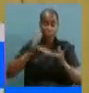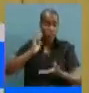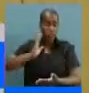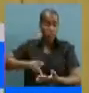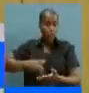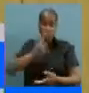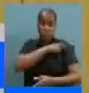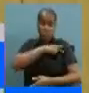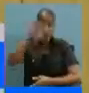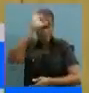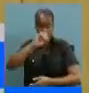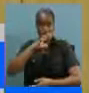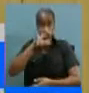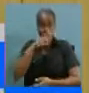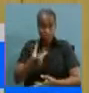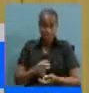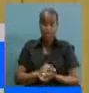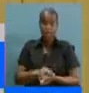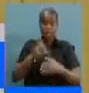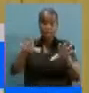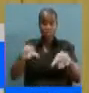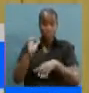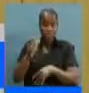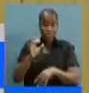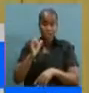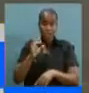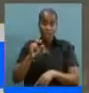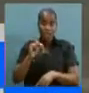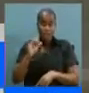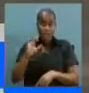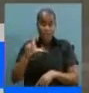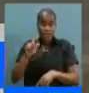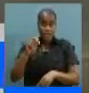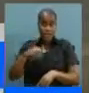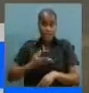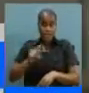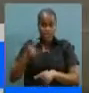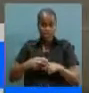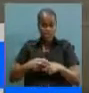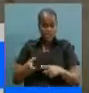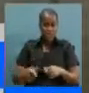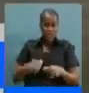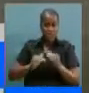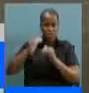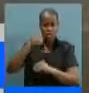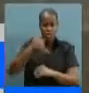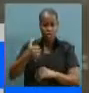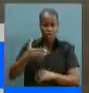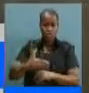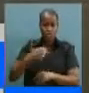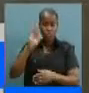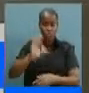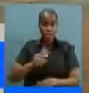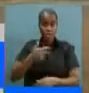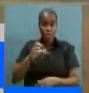disse no parlamento que é a espanha estaria interessada em adquirir 51% do tsv que agora vou